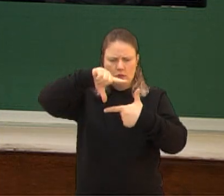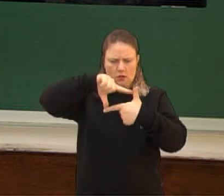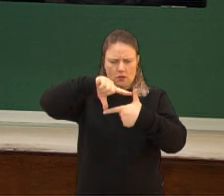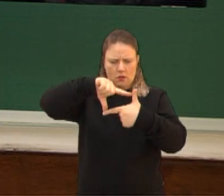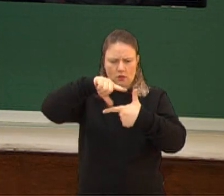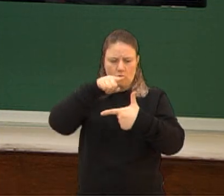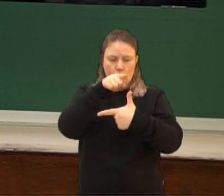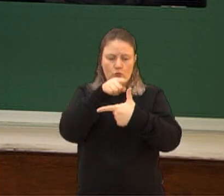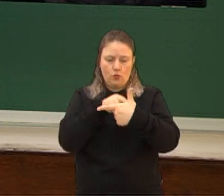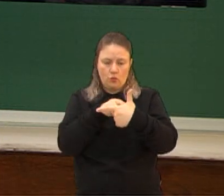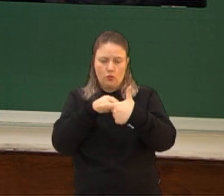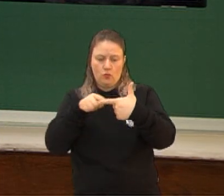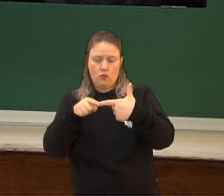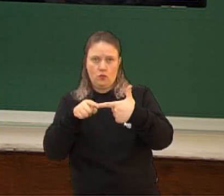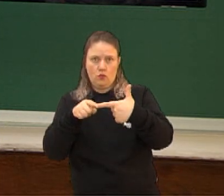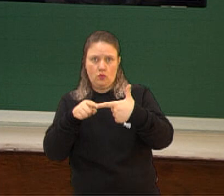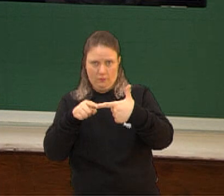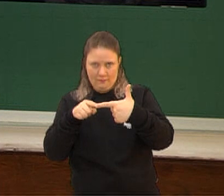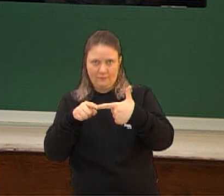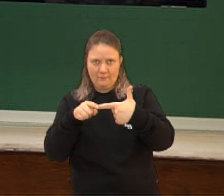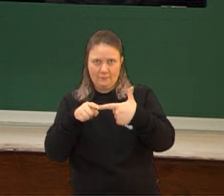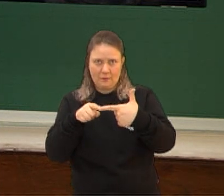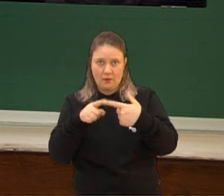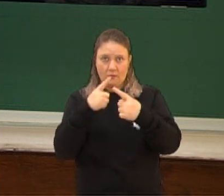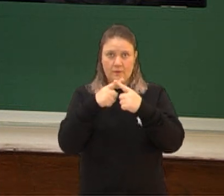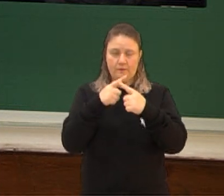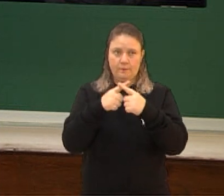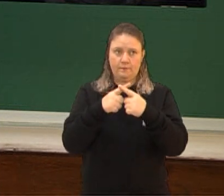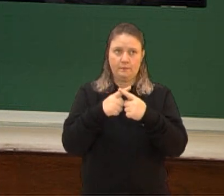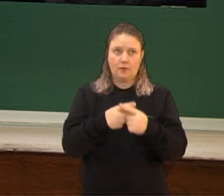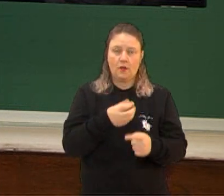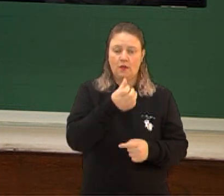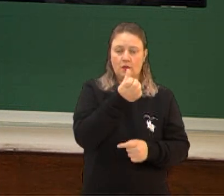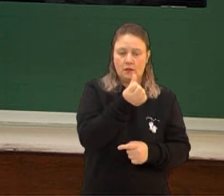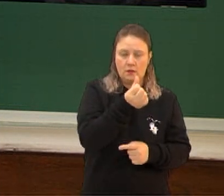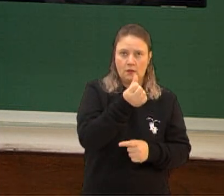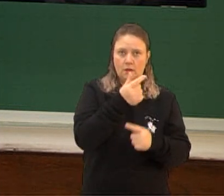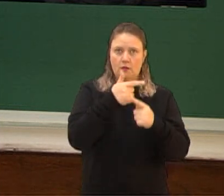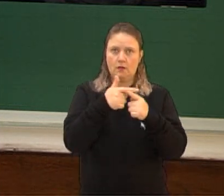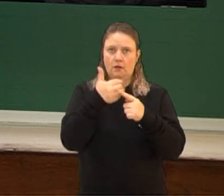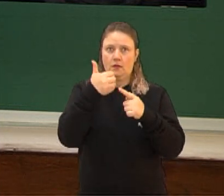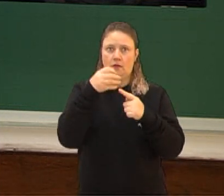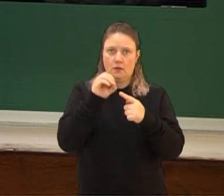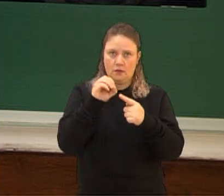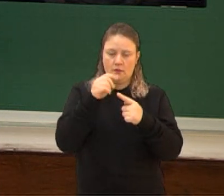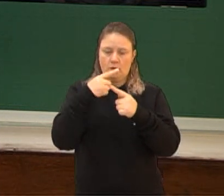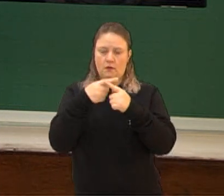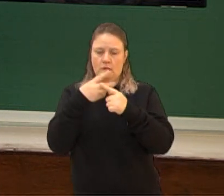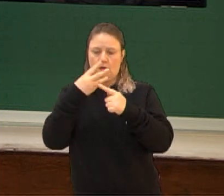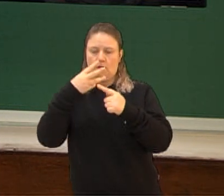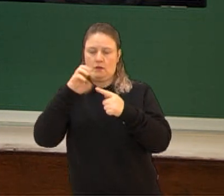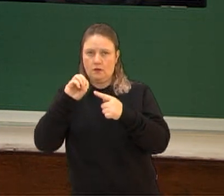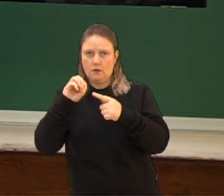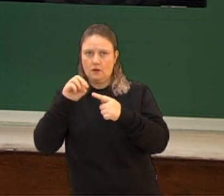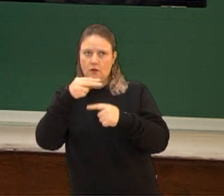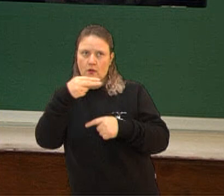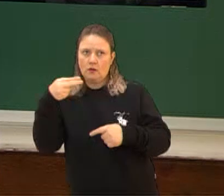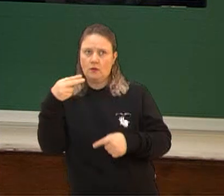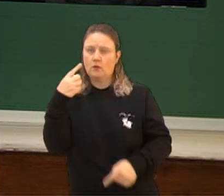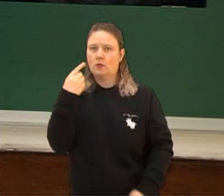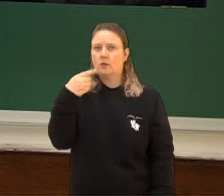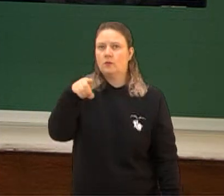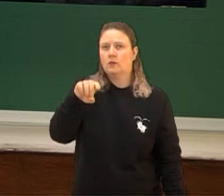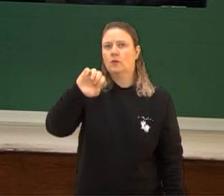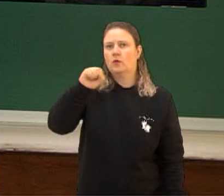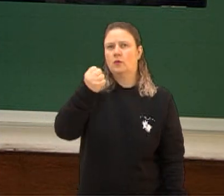ó. 6 faces vezes a base 10 vezes a altura 30. 1.800 centímetros quadrados. Então,